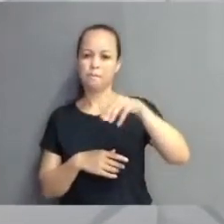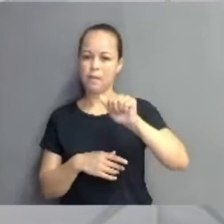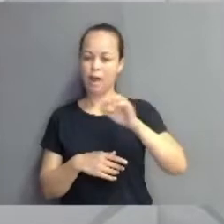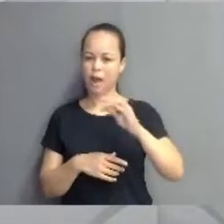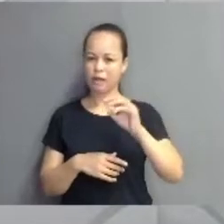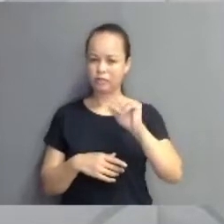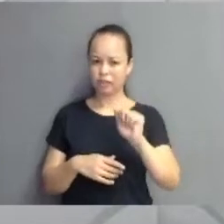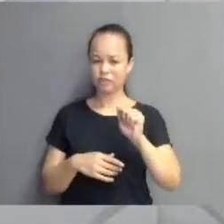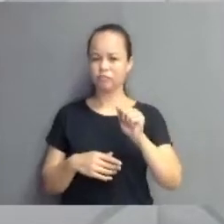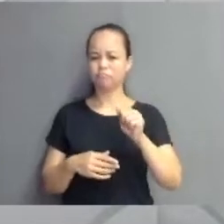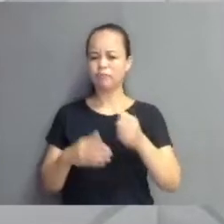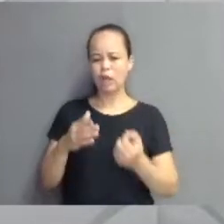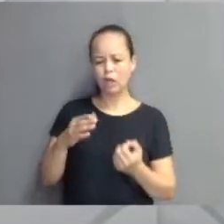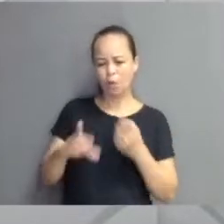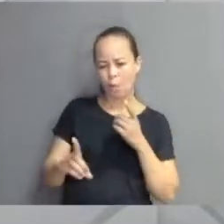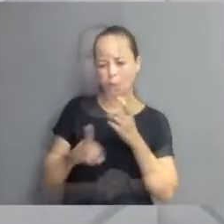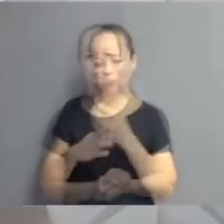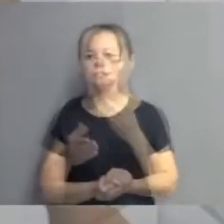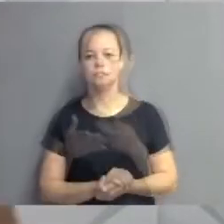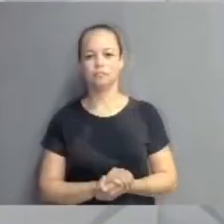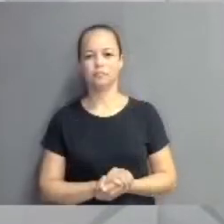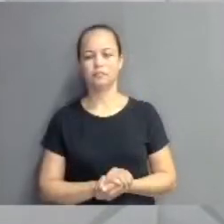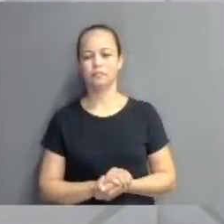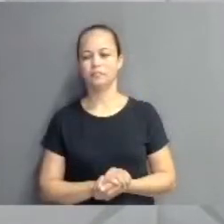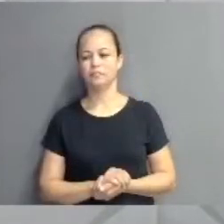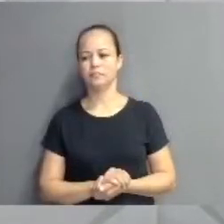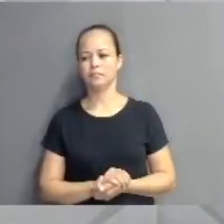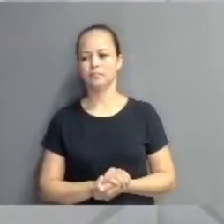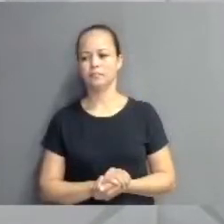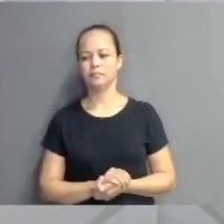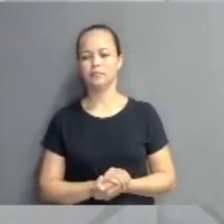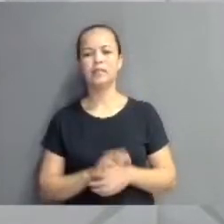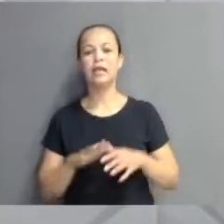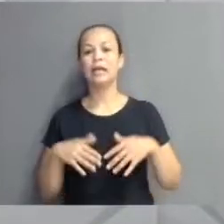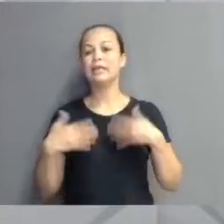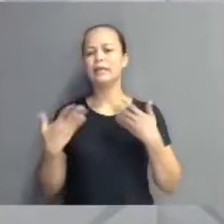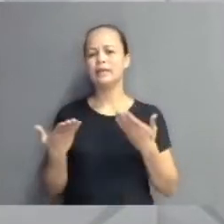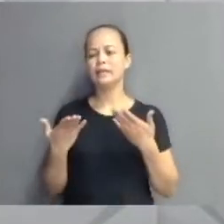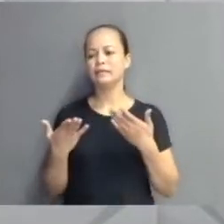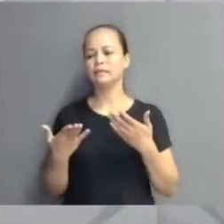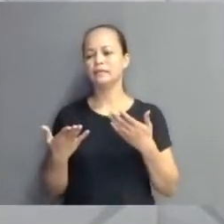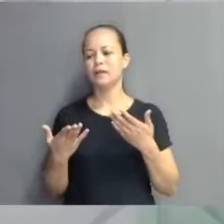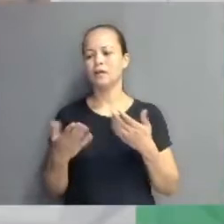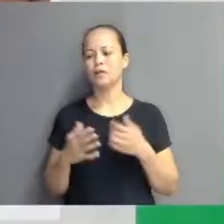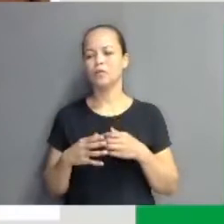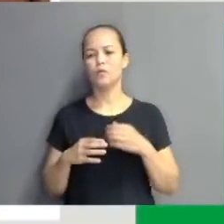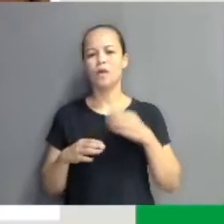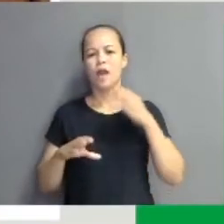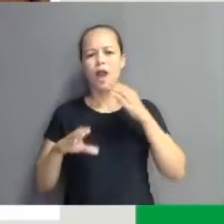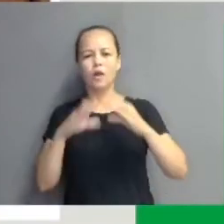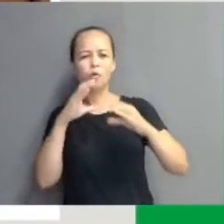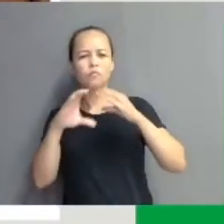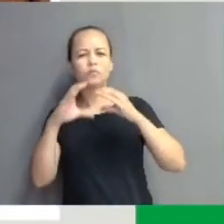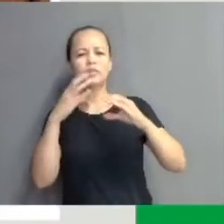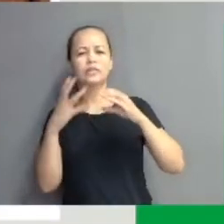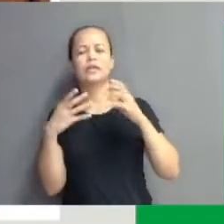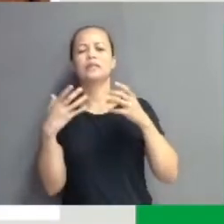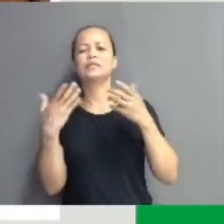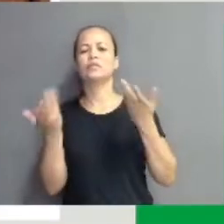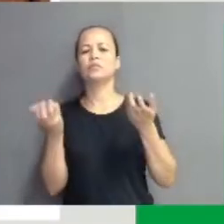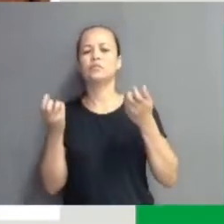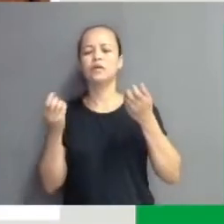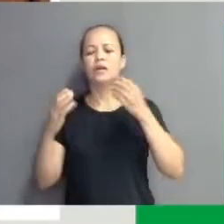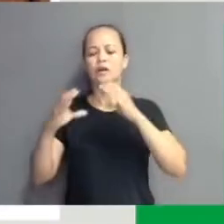minhas palavras nem a escrita então gente ele se comunicavam através das pinturas rupestres